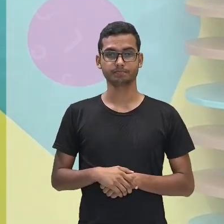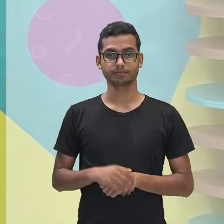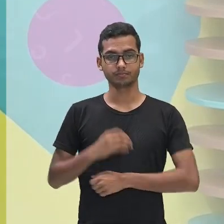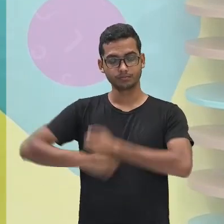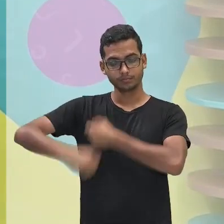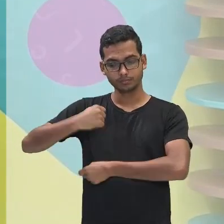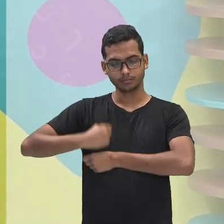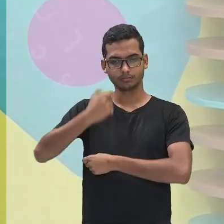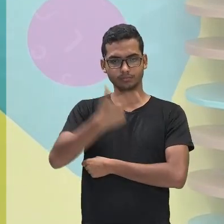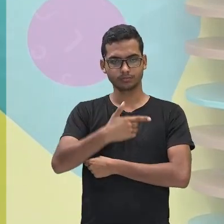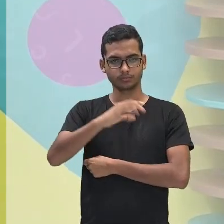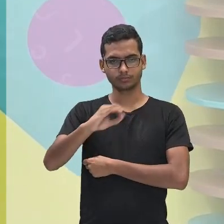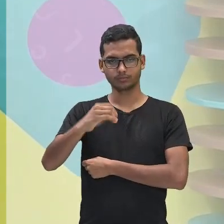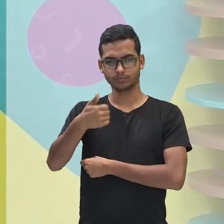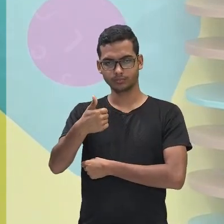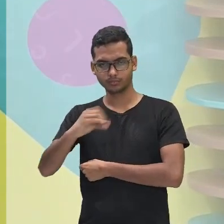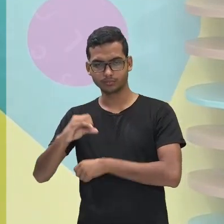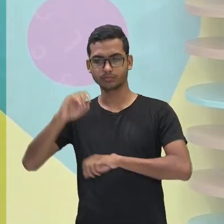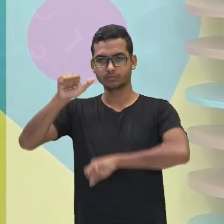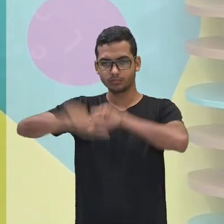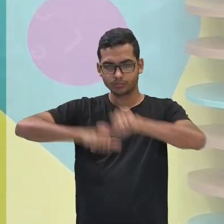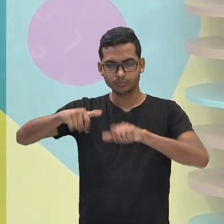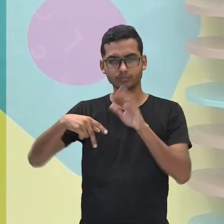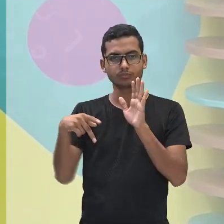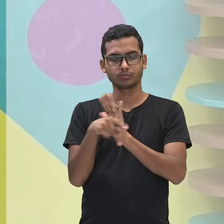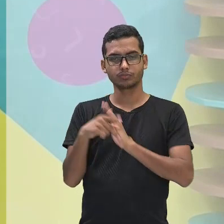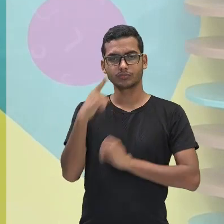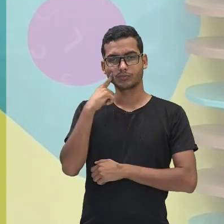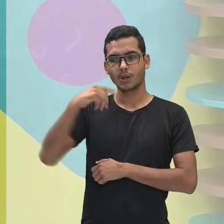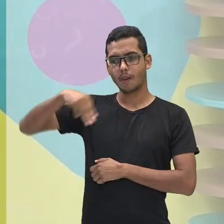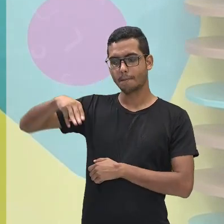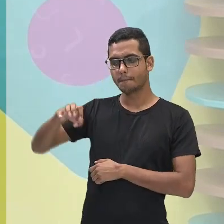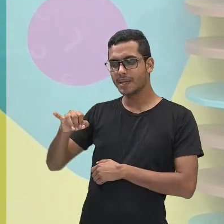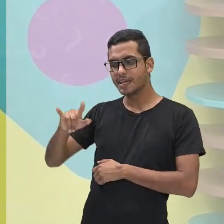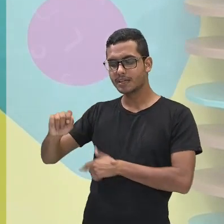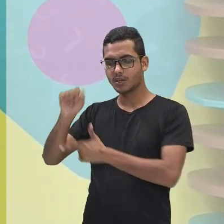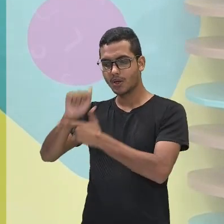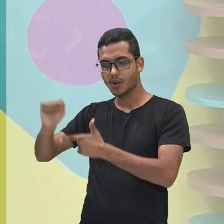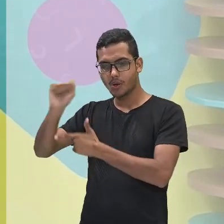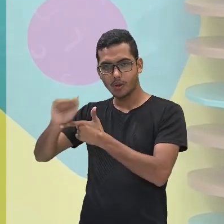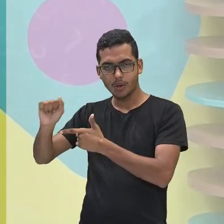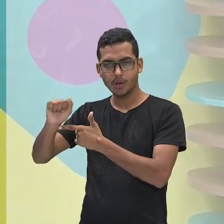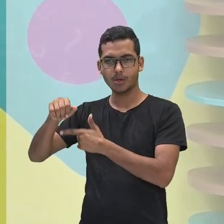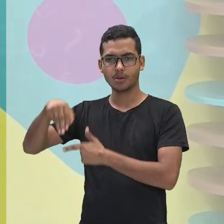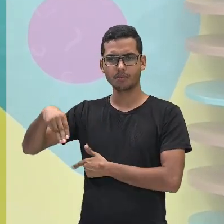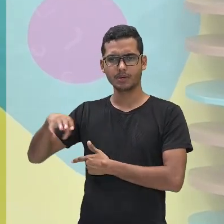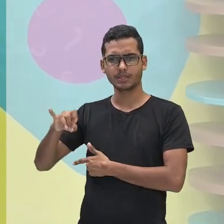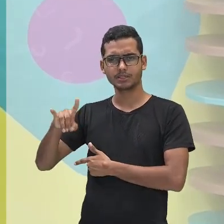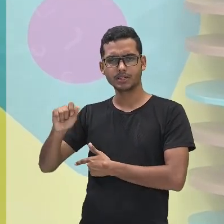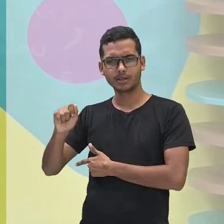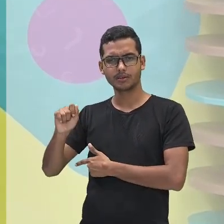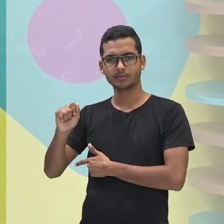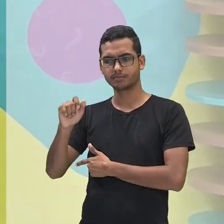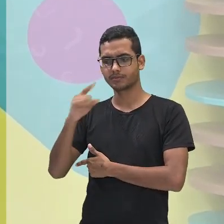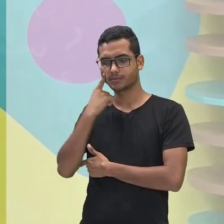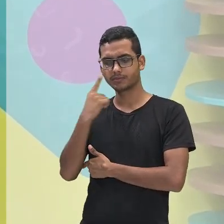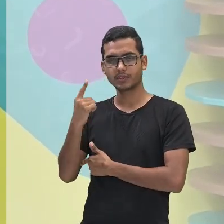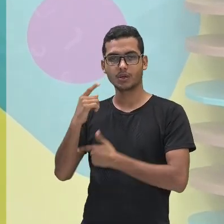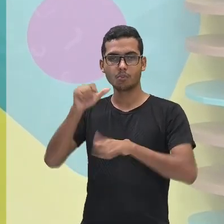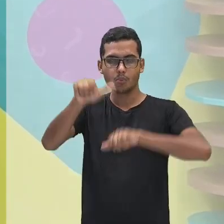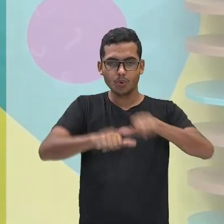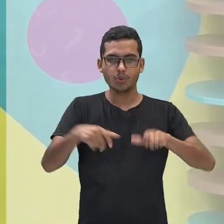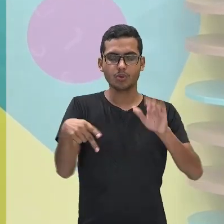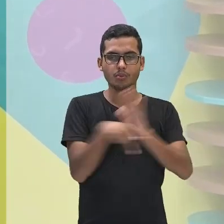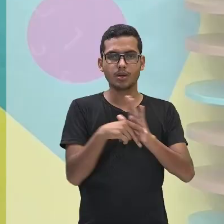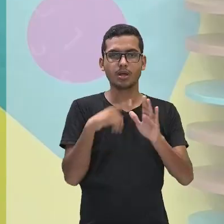fórmula. De média aritmética, foi trocado para média geométrica. Então, vamos dar uma olhada